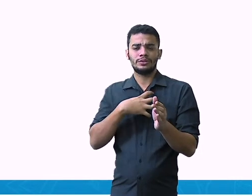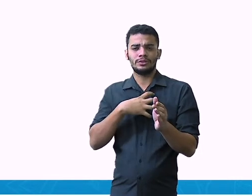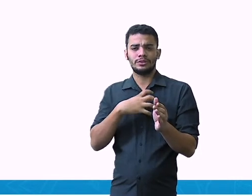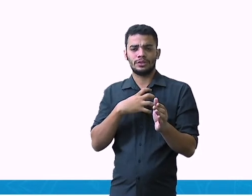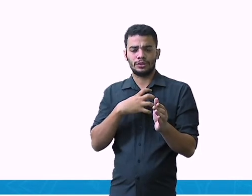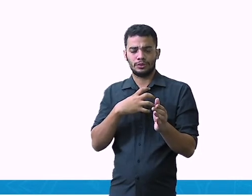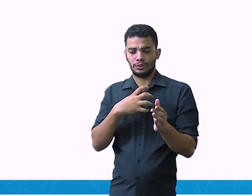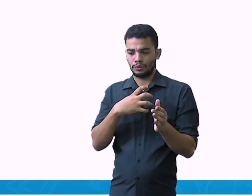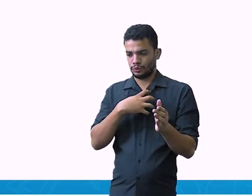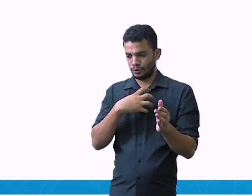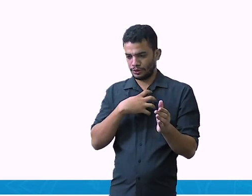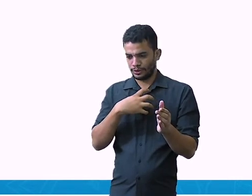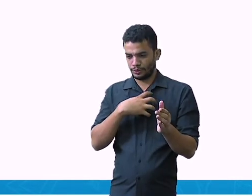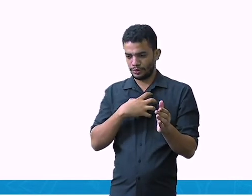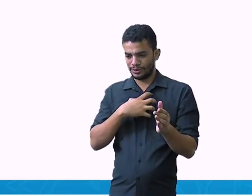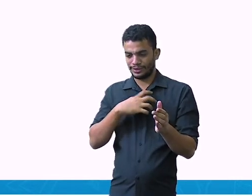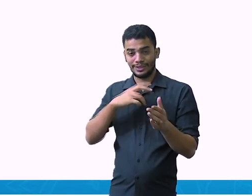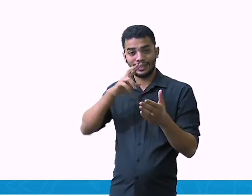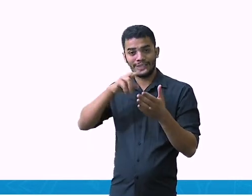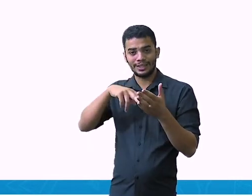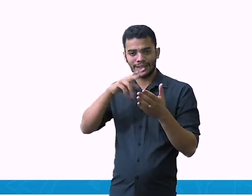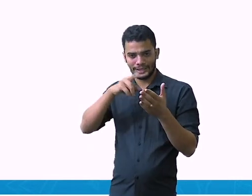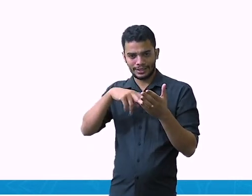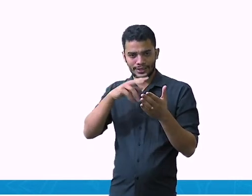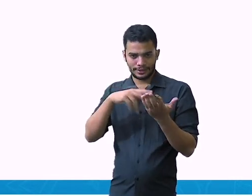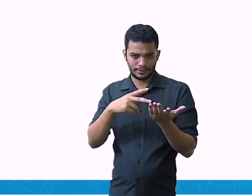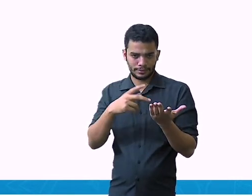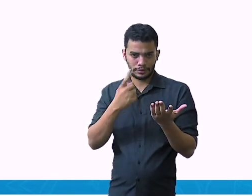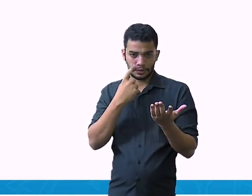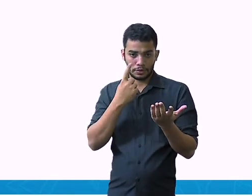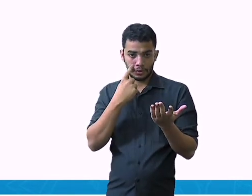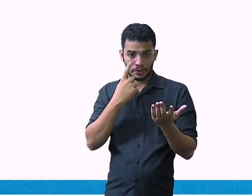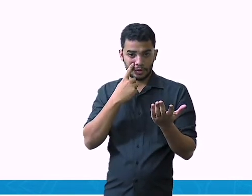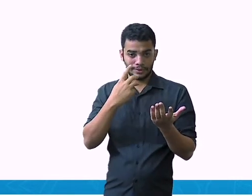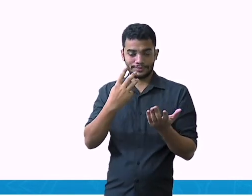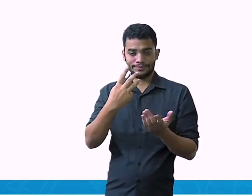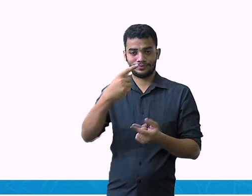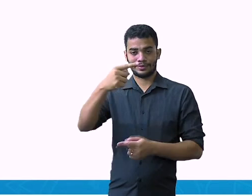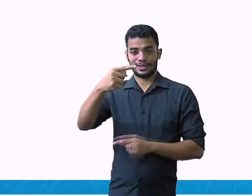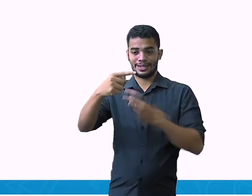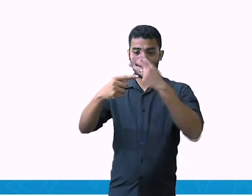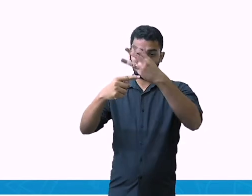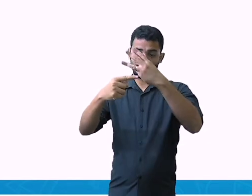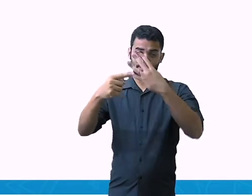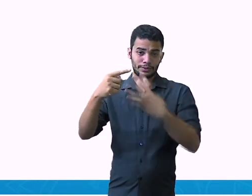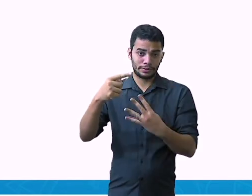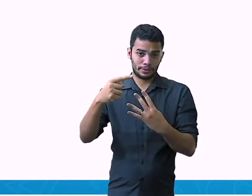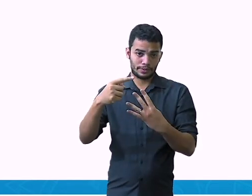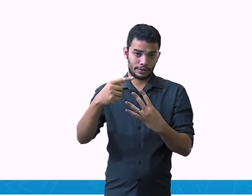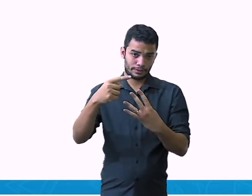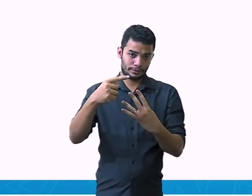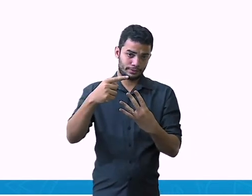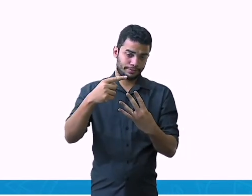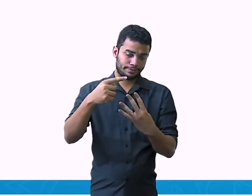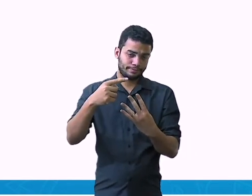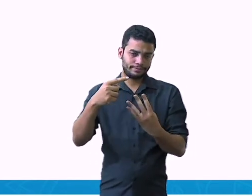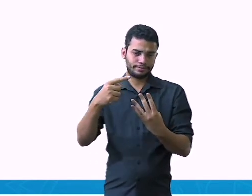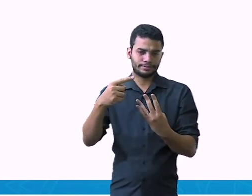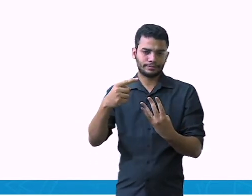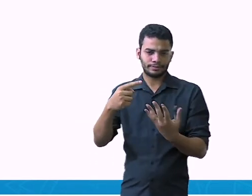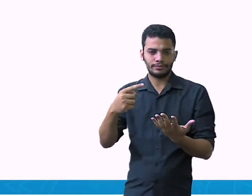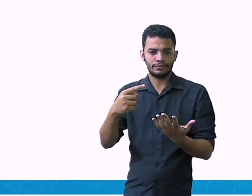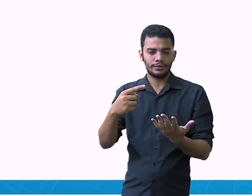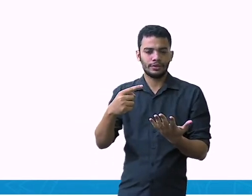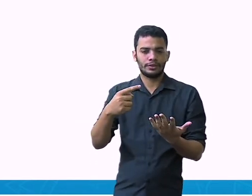vou classificá-la. Então, aqui nós ficamos 3 quartos, porque é 3 de 4 no todo, né? Como